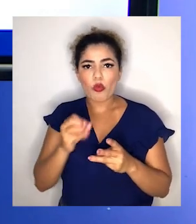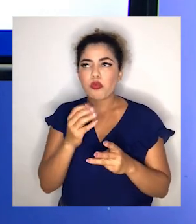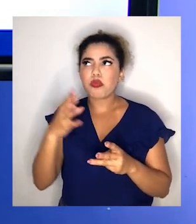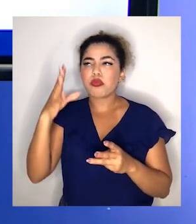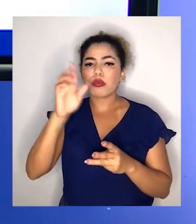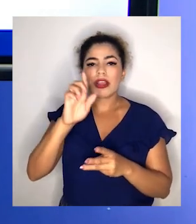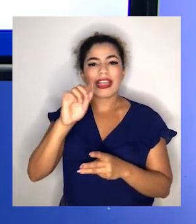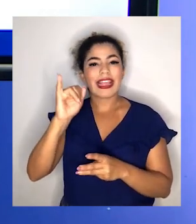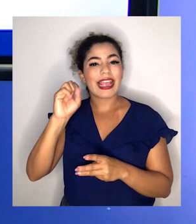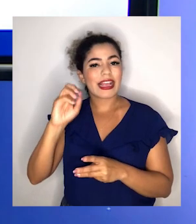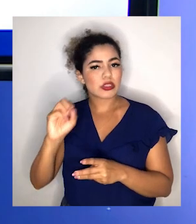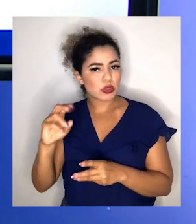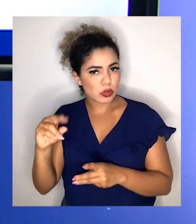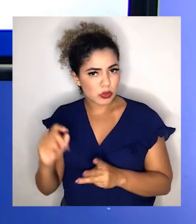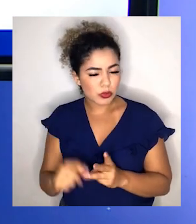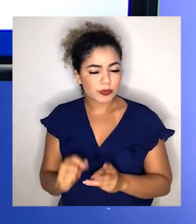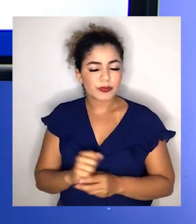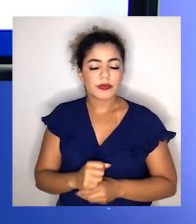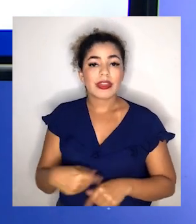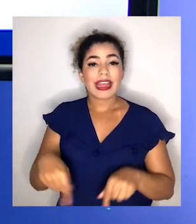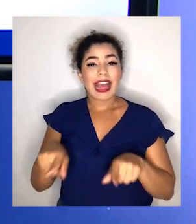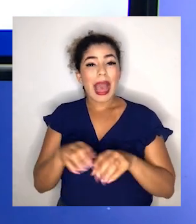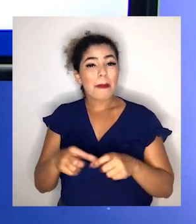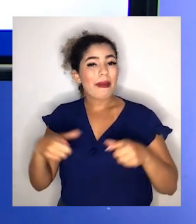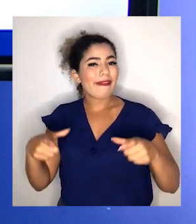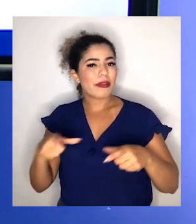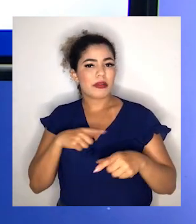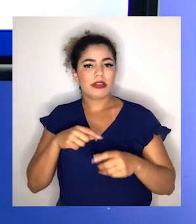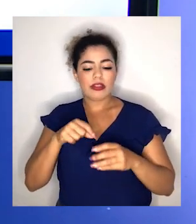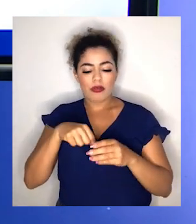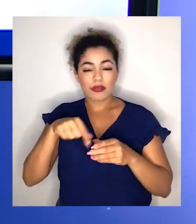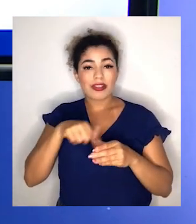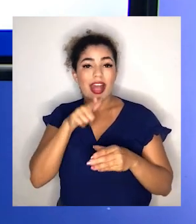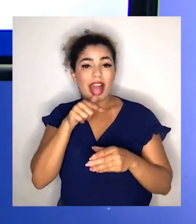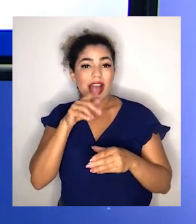maioria dos ácidos nós temos o estado físico líquido.